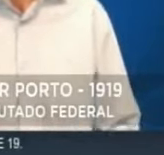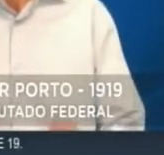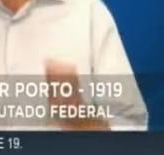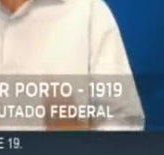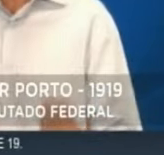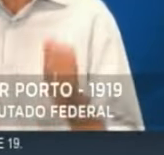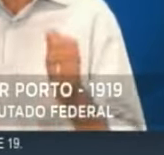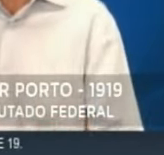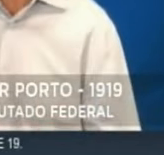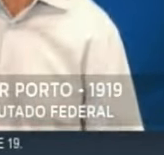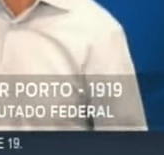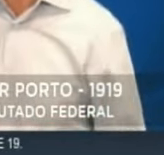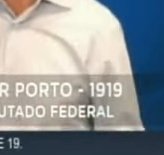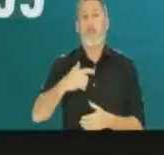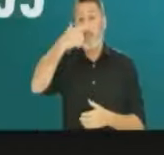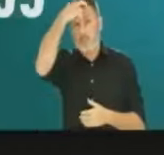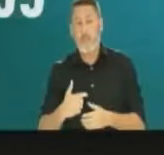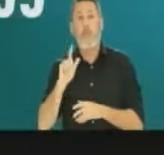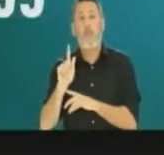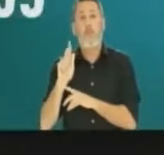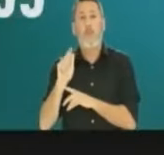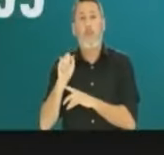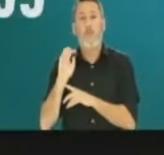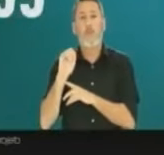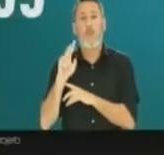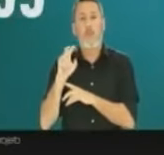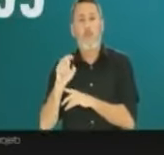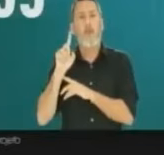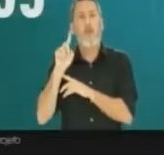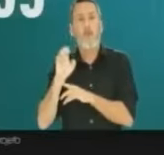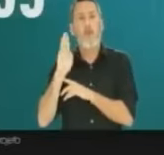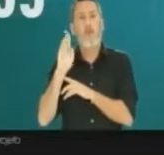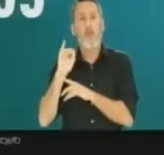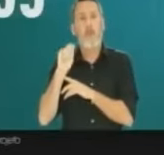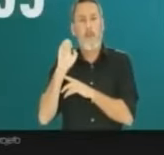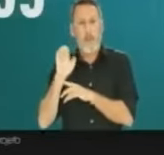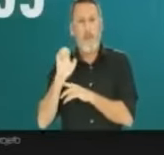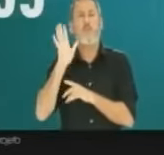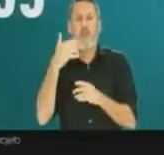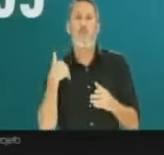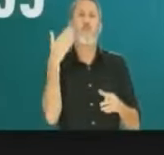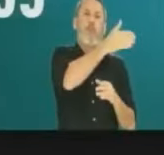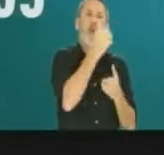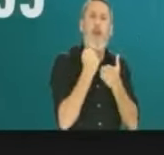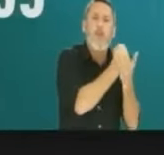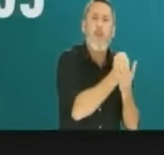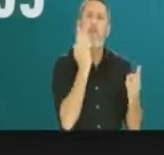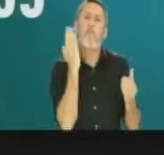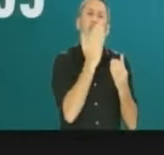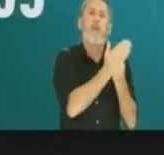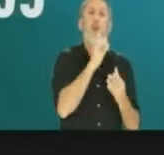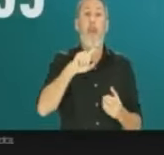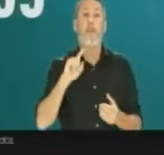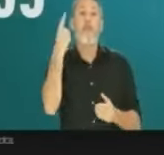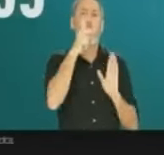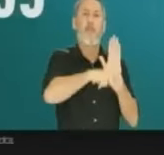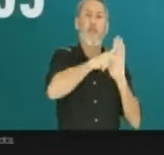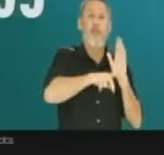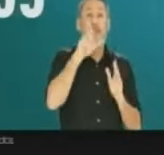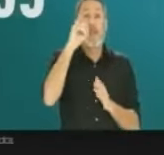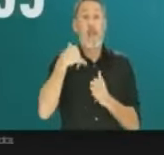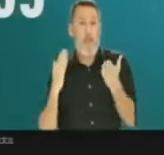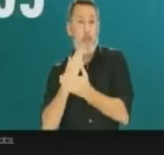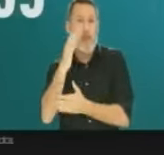vote Rose, 19. Eu sou Gustavo De Biase e já protocolei em cartório o meu primeiro projeto se eu for eleito deputado federal. A redução